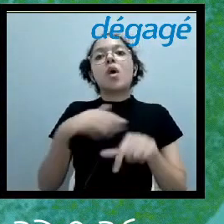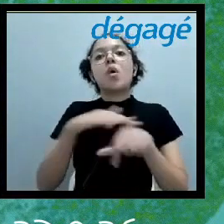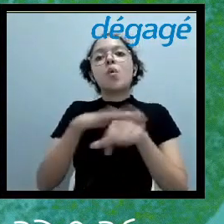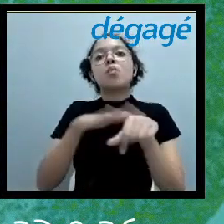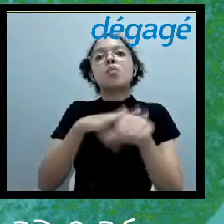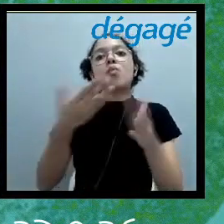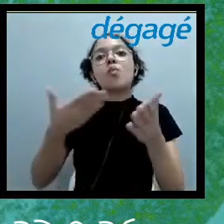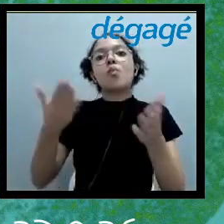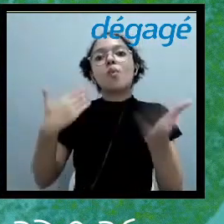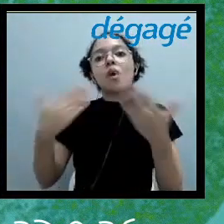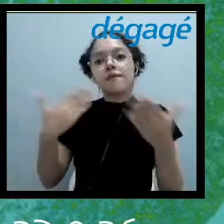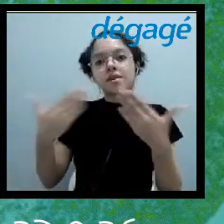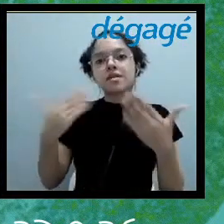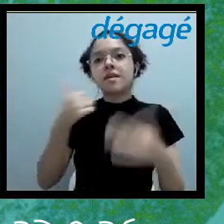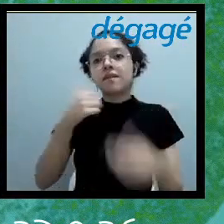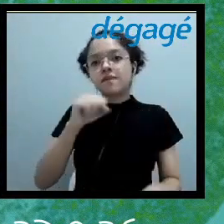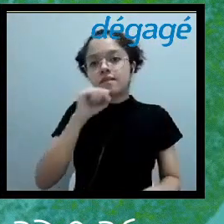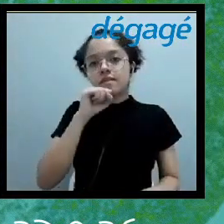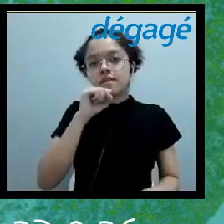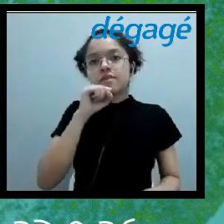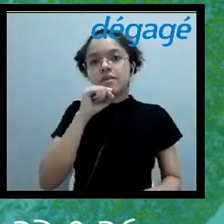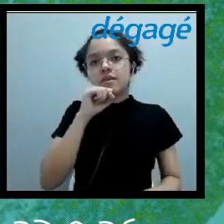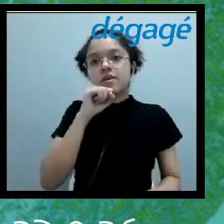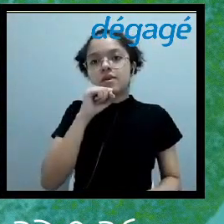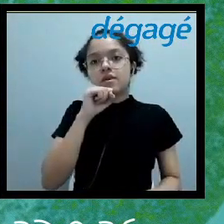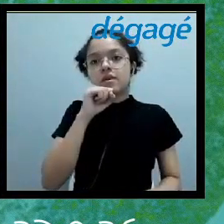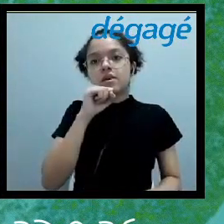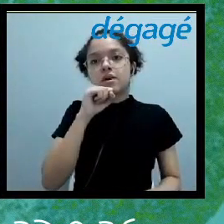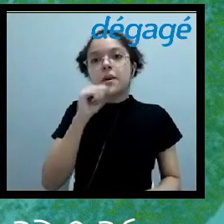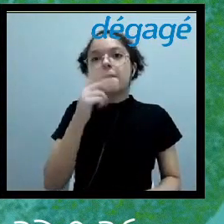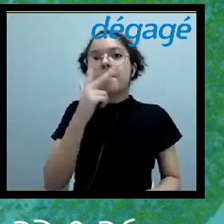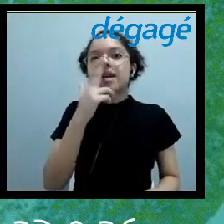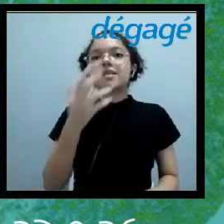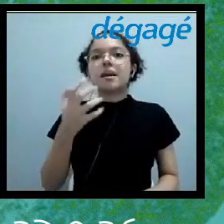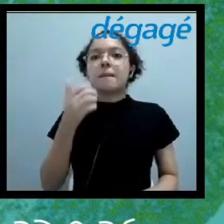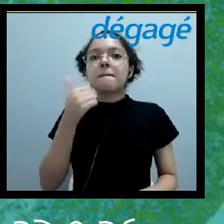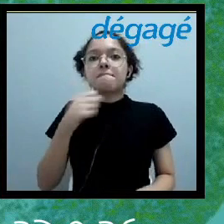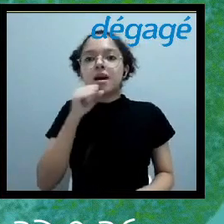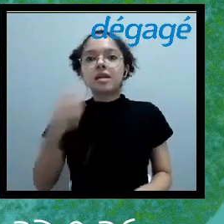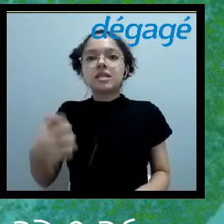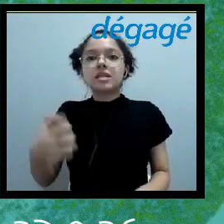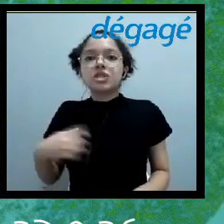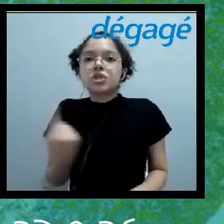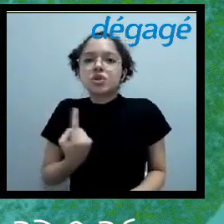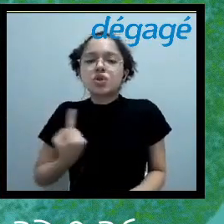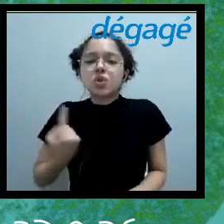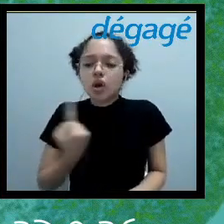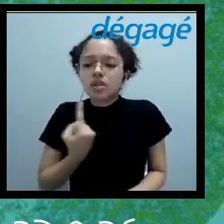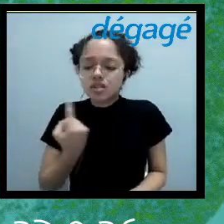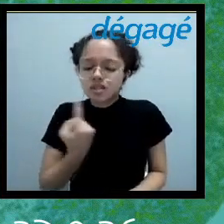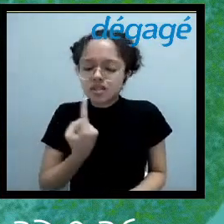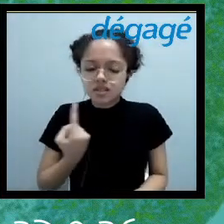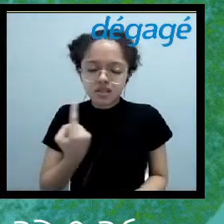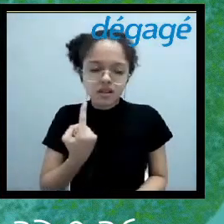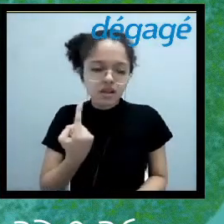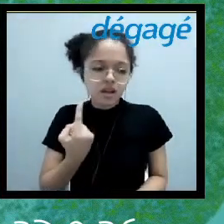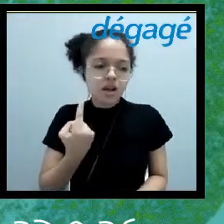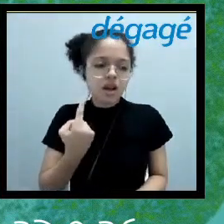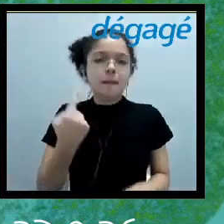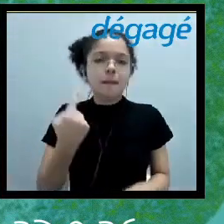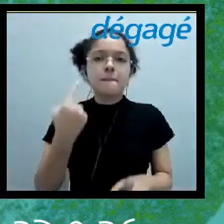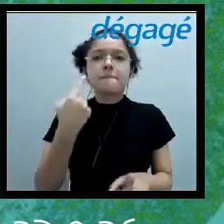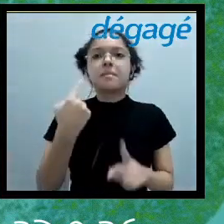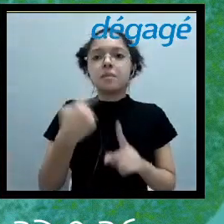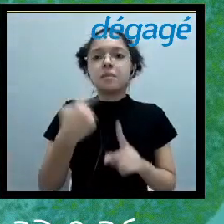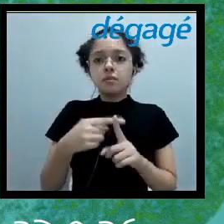que muitas delas passaram por um momento de solidão também, de luto de outros amigos antigos, uma porque o filho